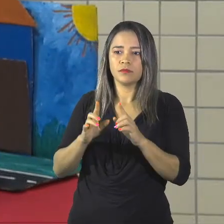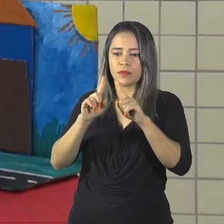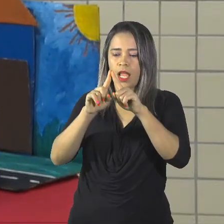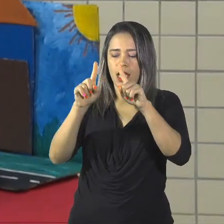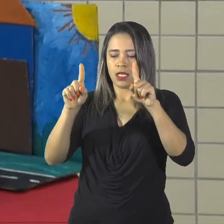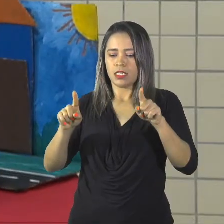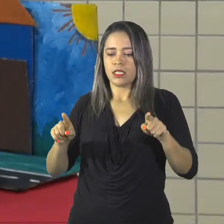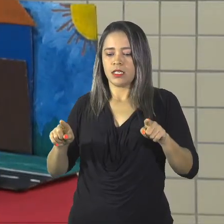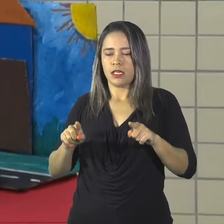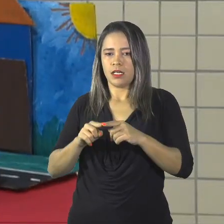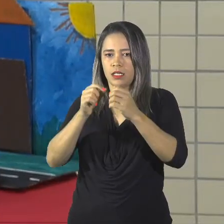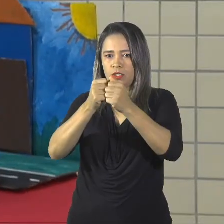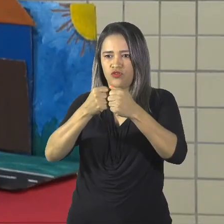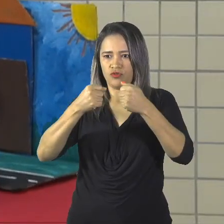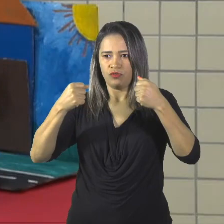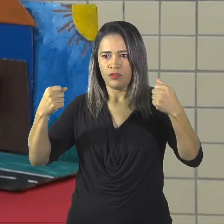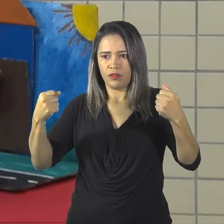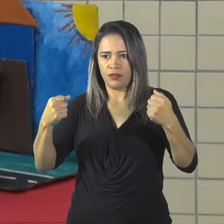a janela.